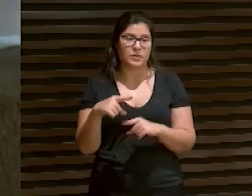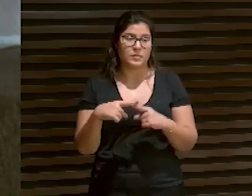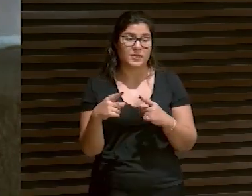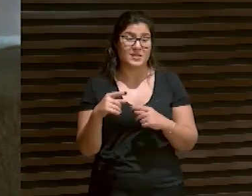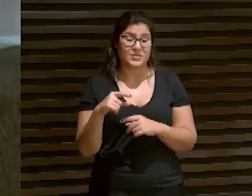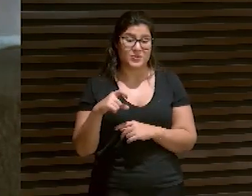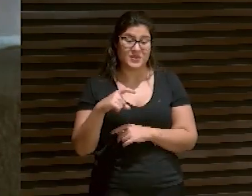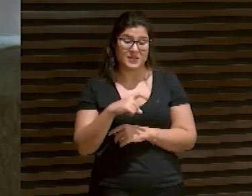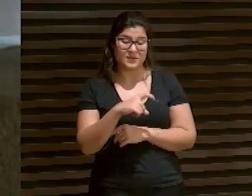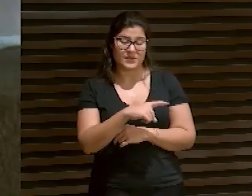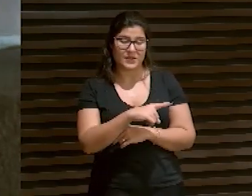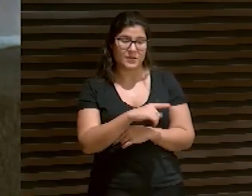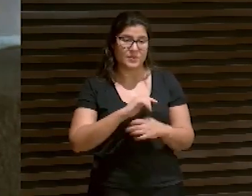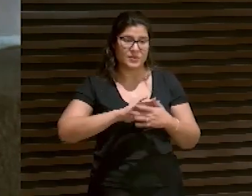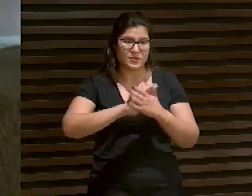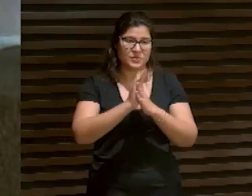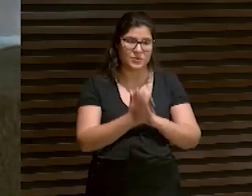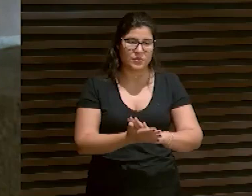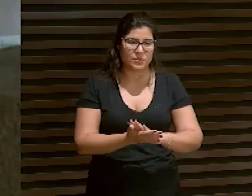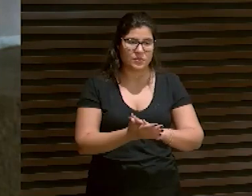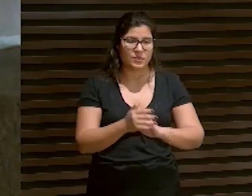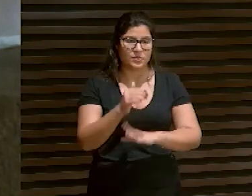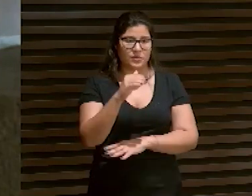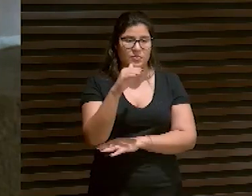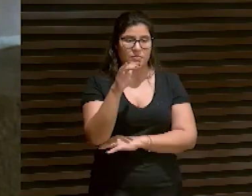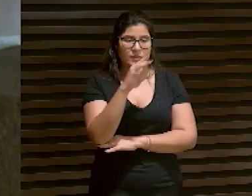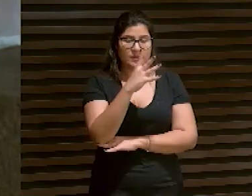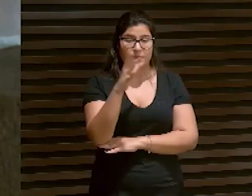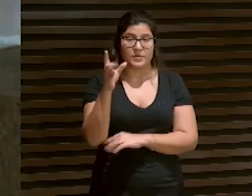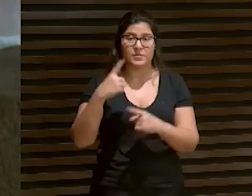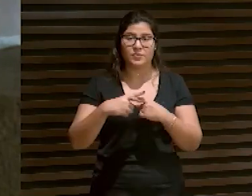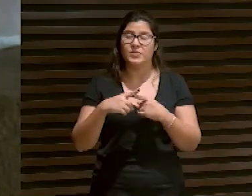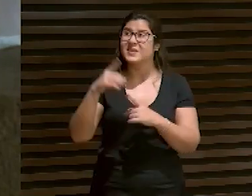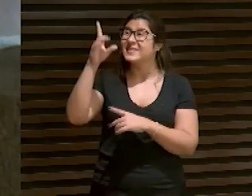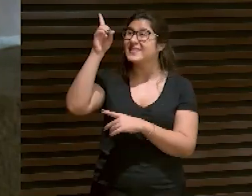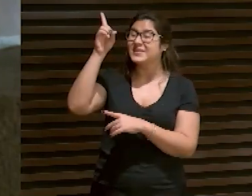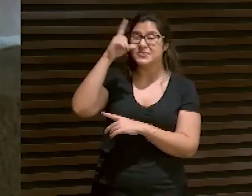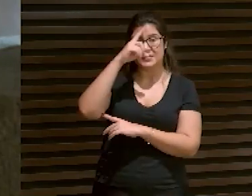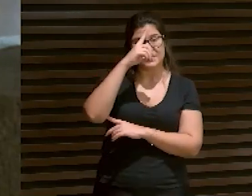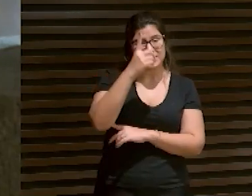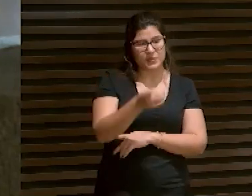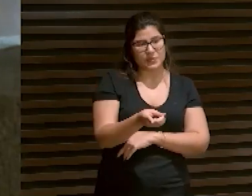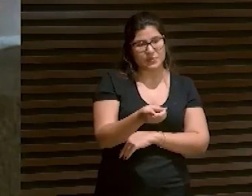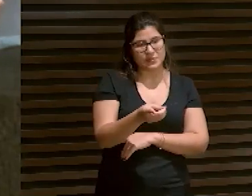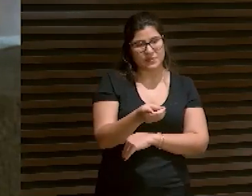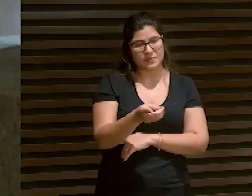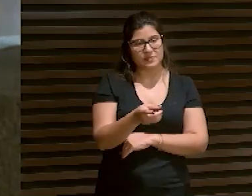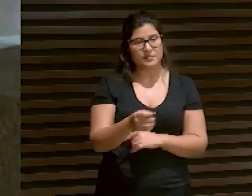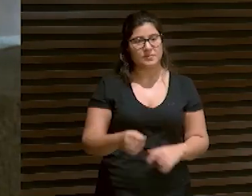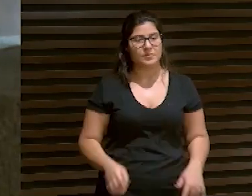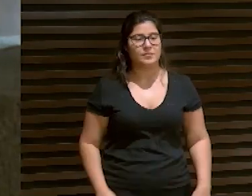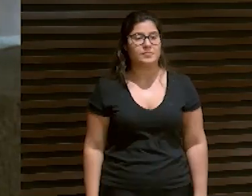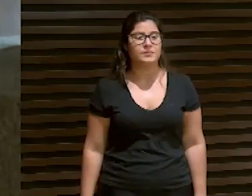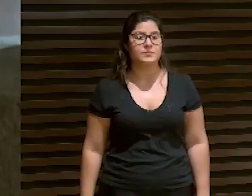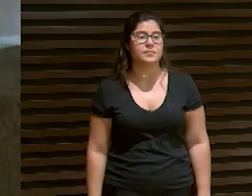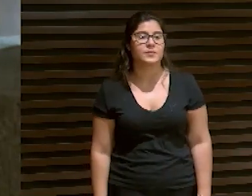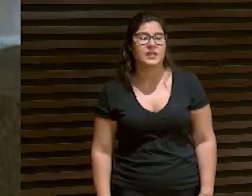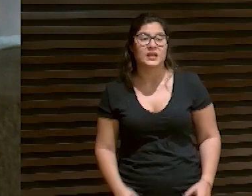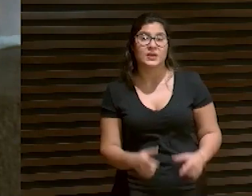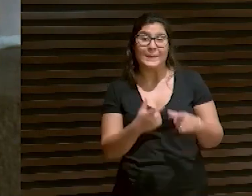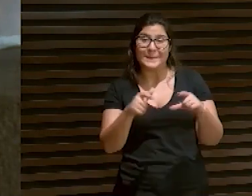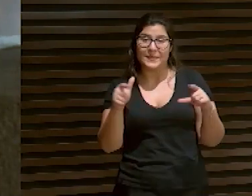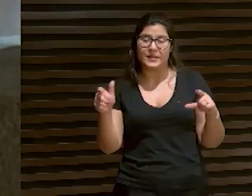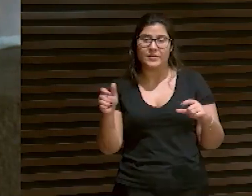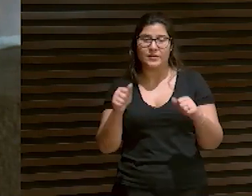Deus mandou aquele verme fazer isso. E temos aqui, irmãos, talvez o maior milagre do livro de Jonas, um verme